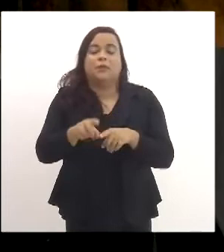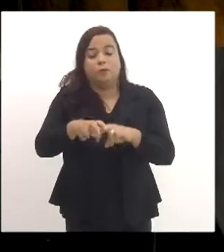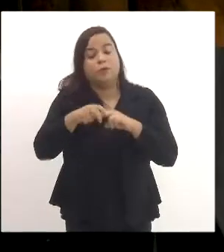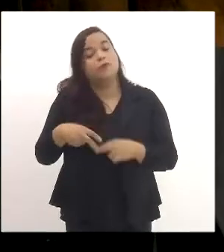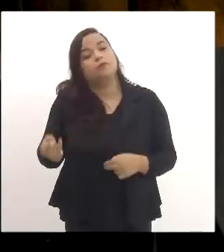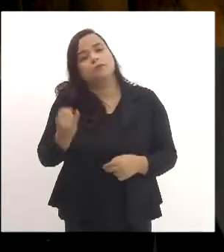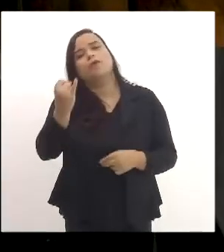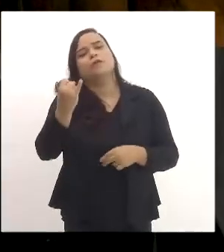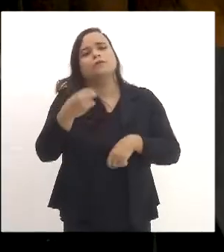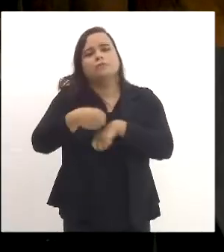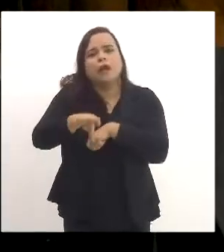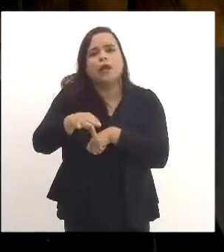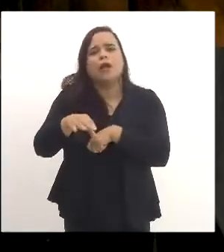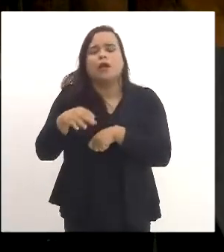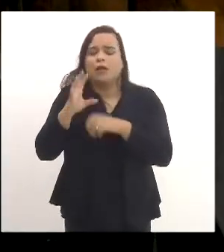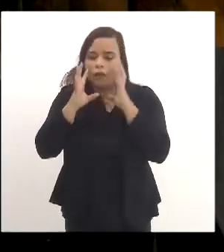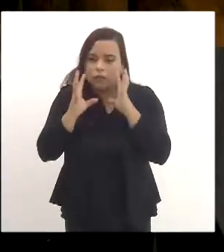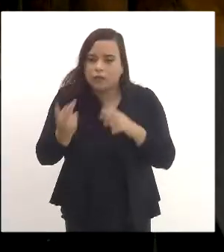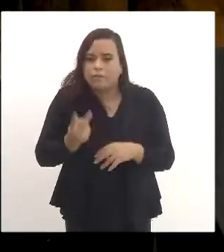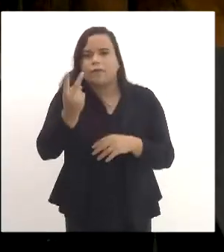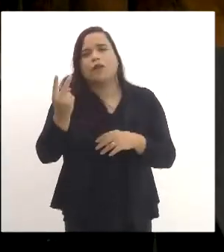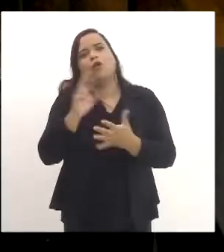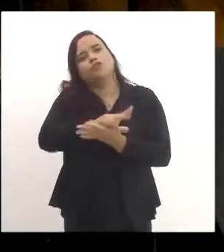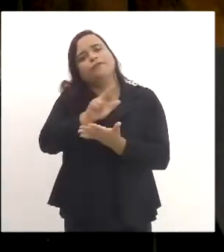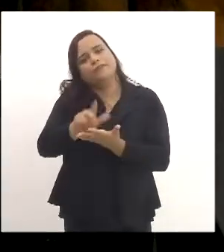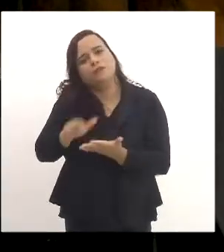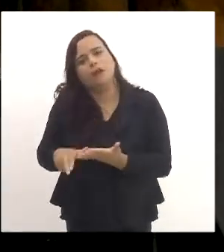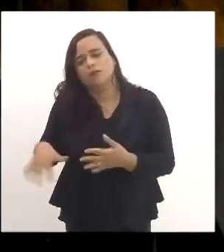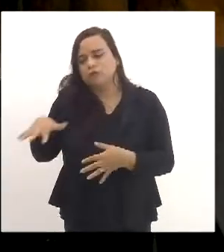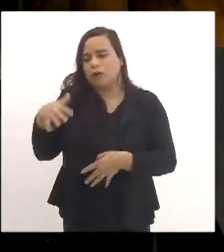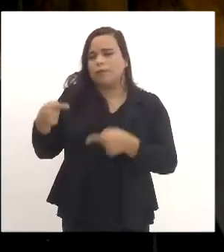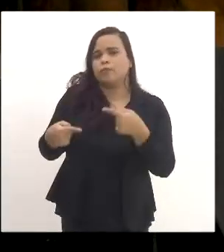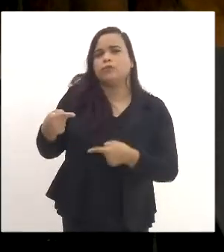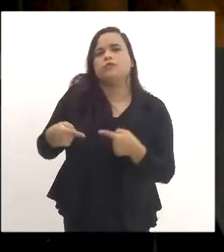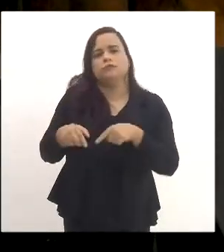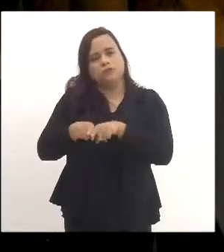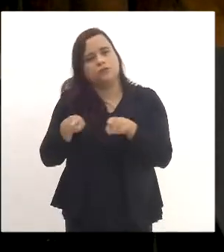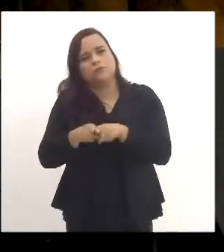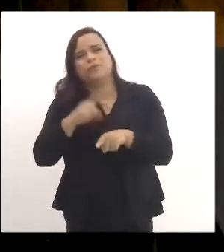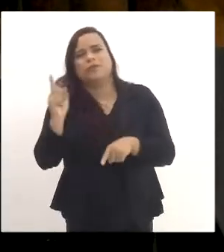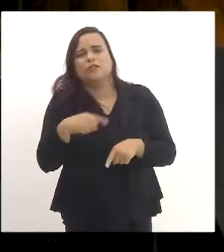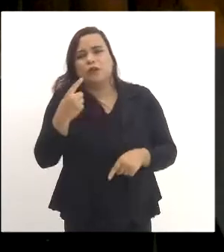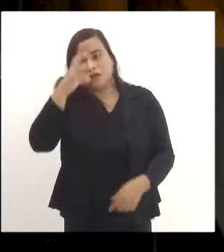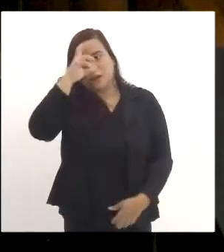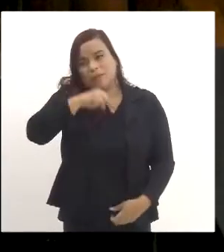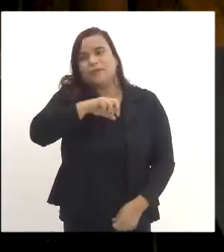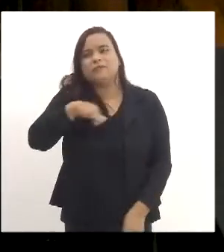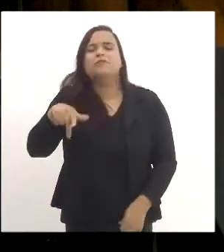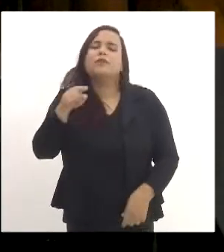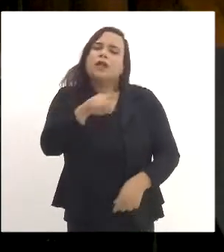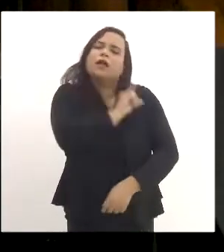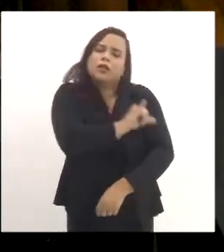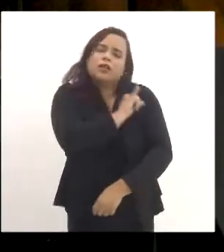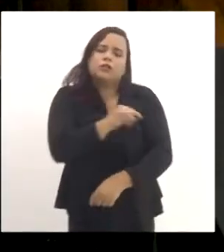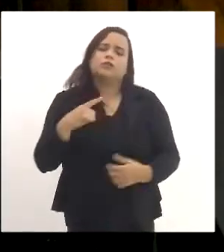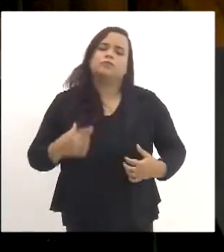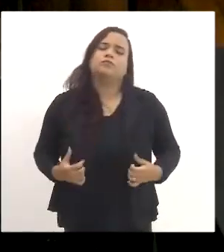a diversidade na representação política e tudo aquilo que temos aprendido com o Rio de Janeiro,